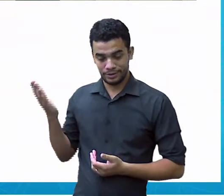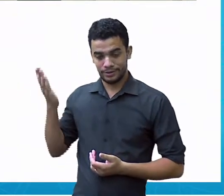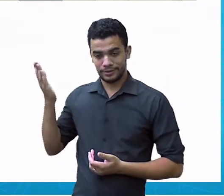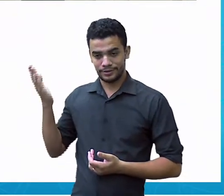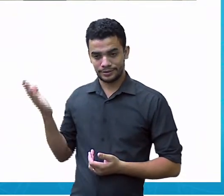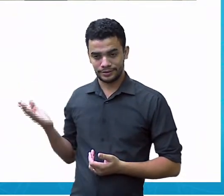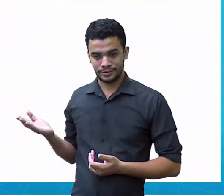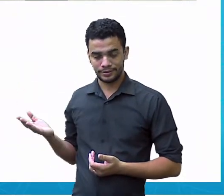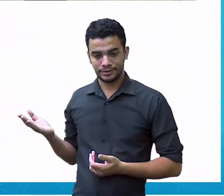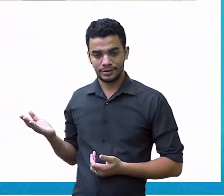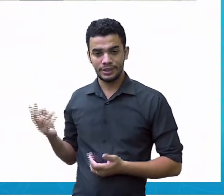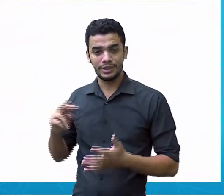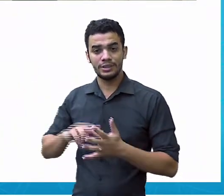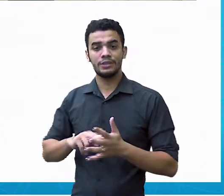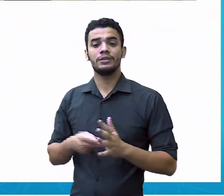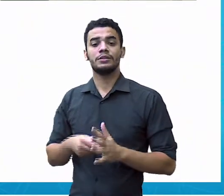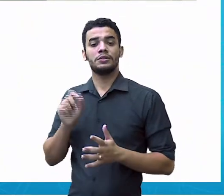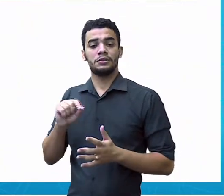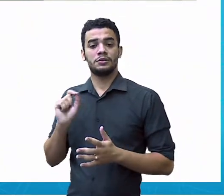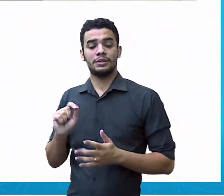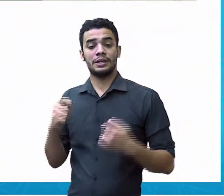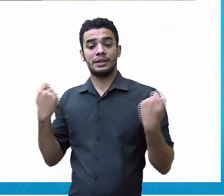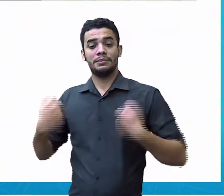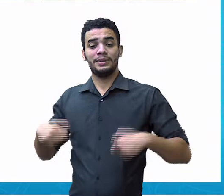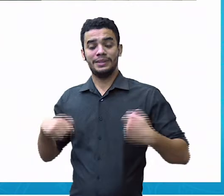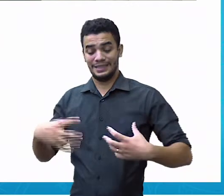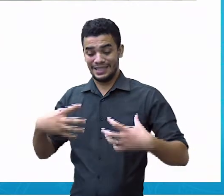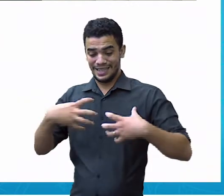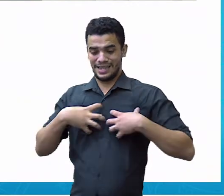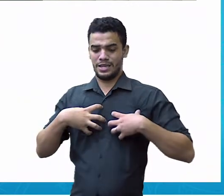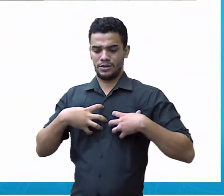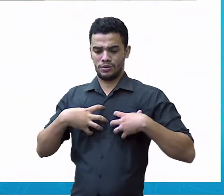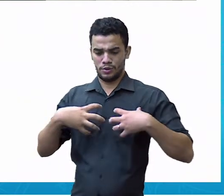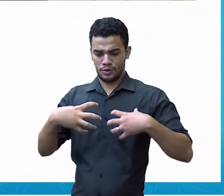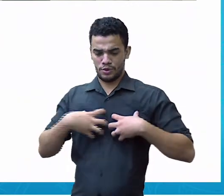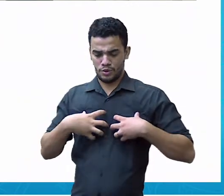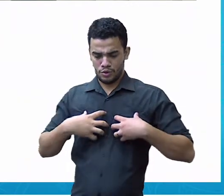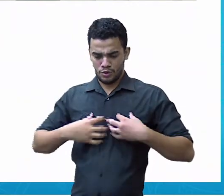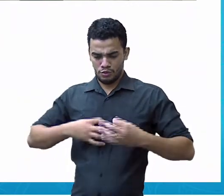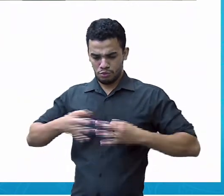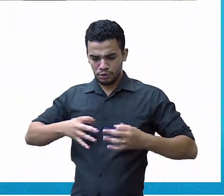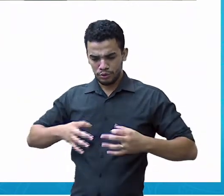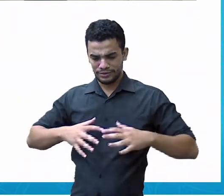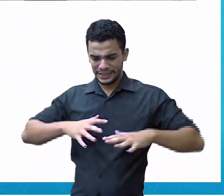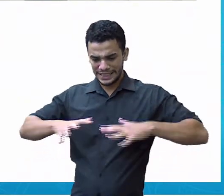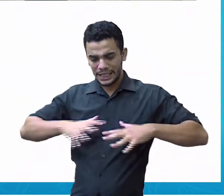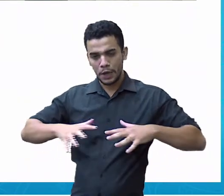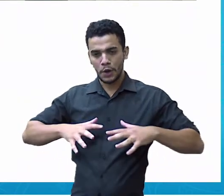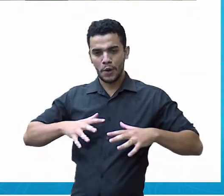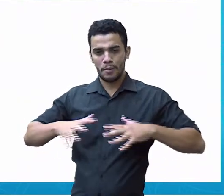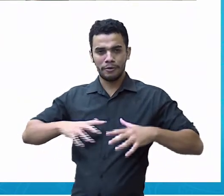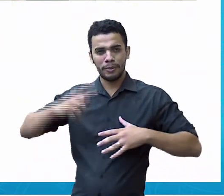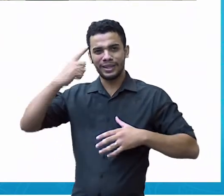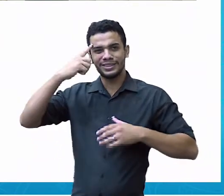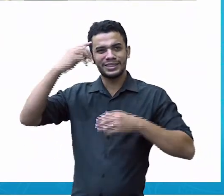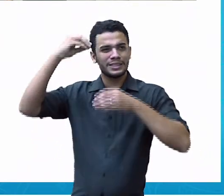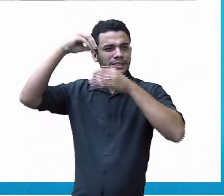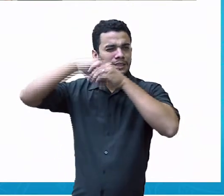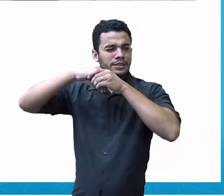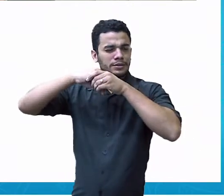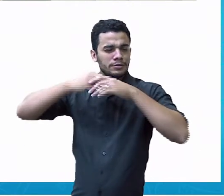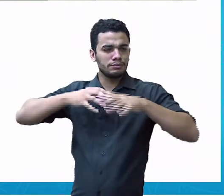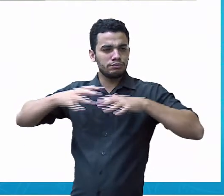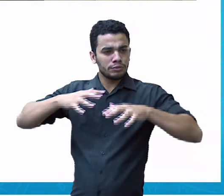elas dependem de estímulos. E esses estímulos vêm de onde? Do sistema